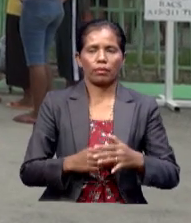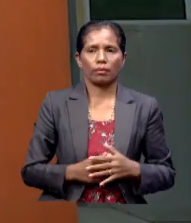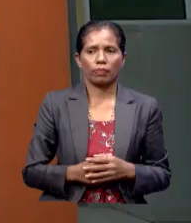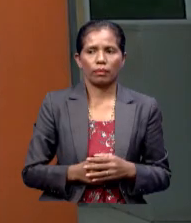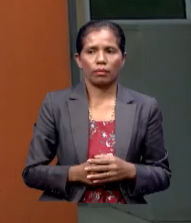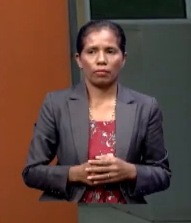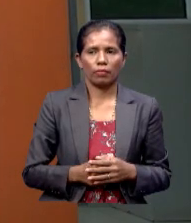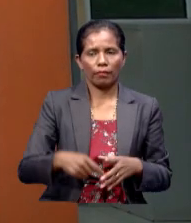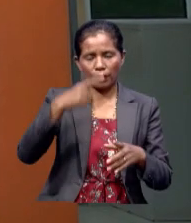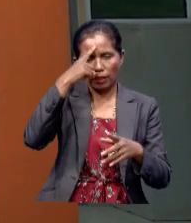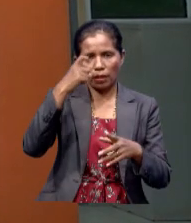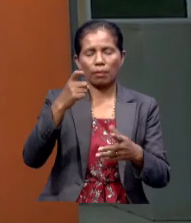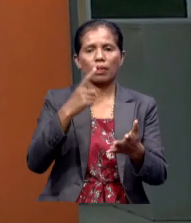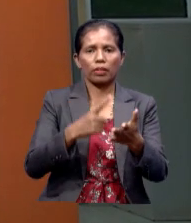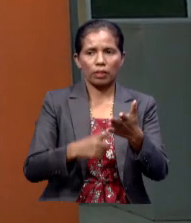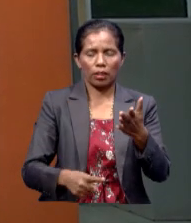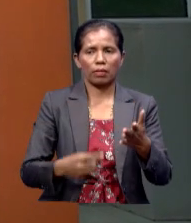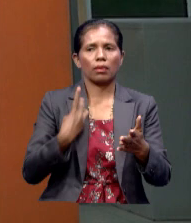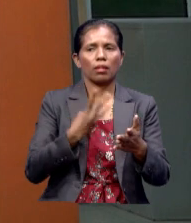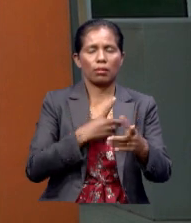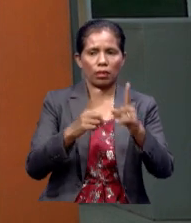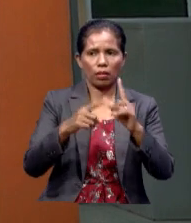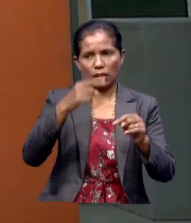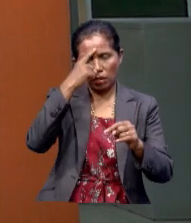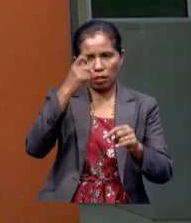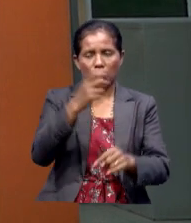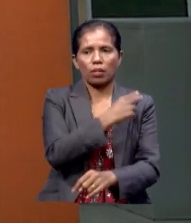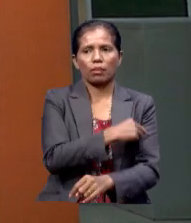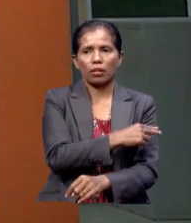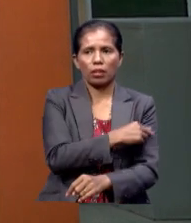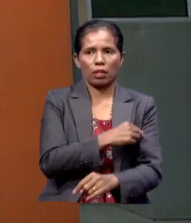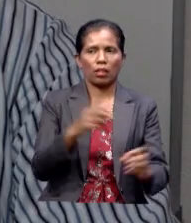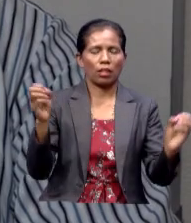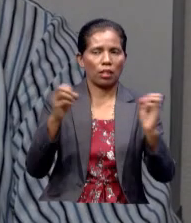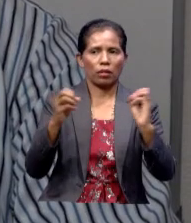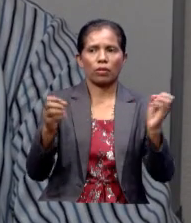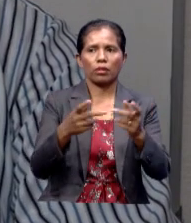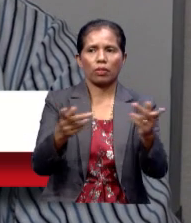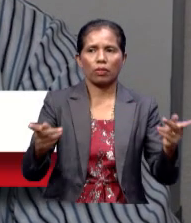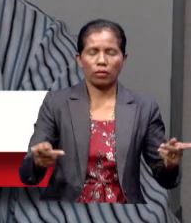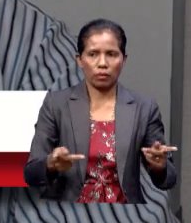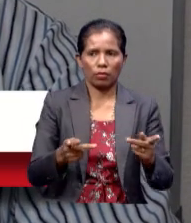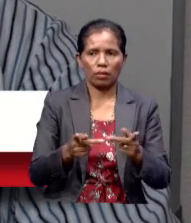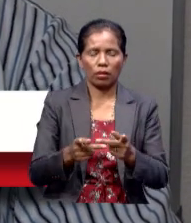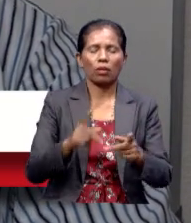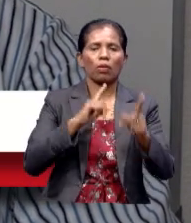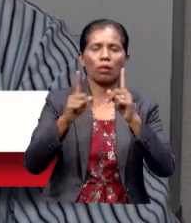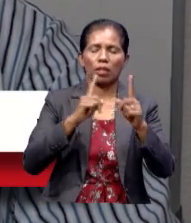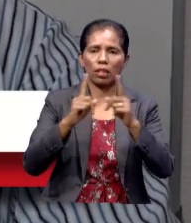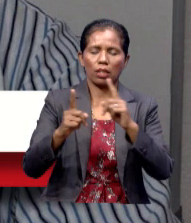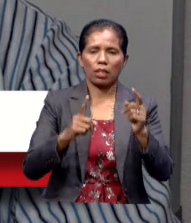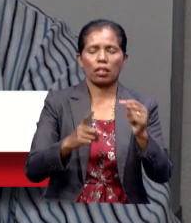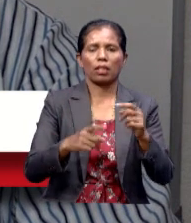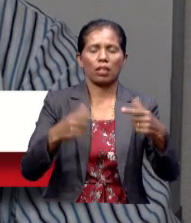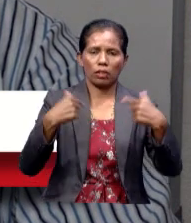Tamba saida maka primeiro Fundação Mahin condena, tamba hospital ne Laos Fatin atu Hakilar Malu,